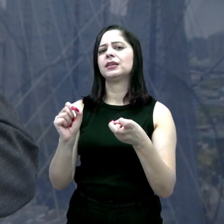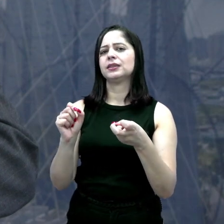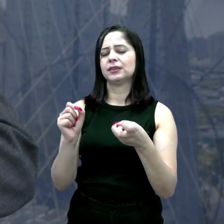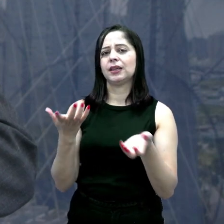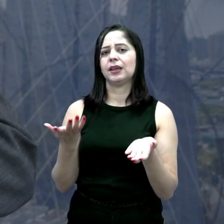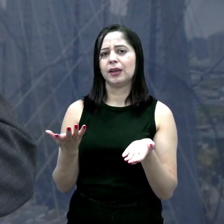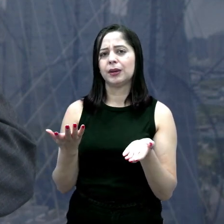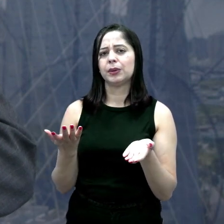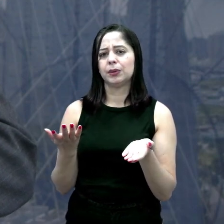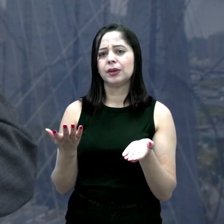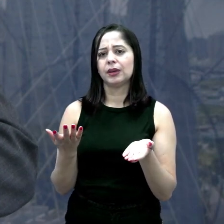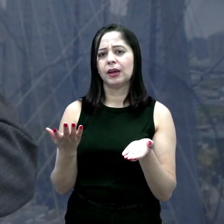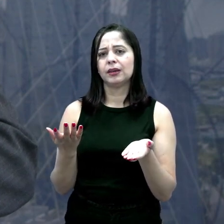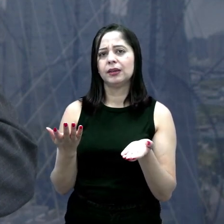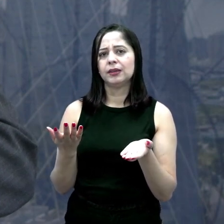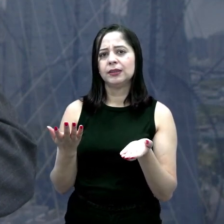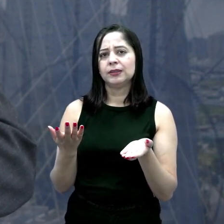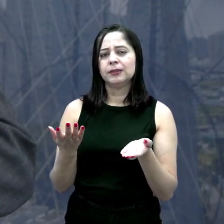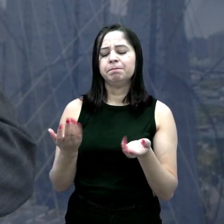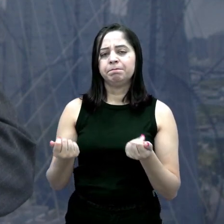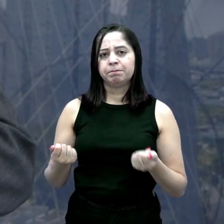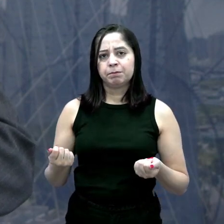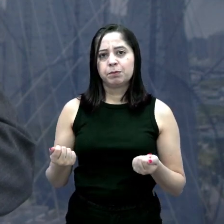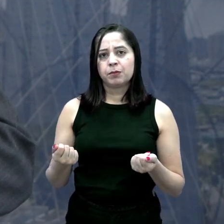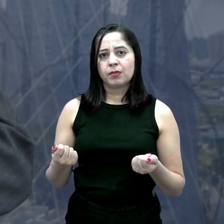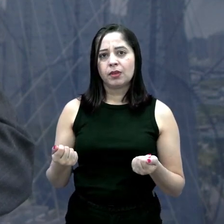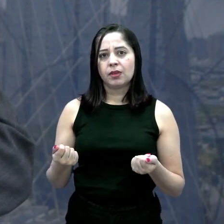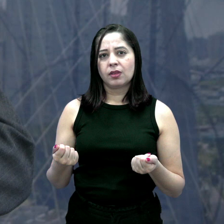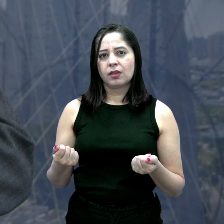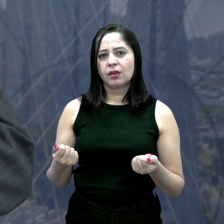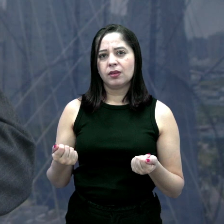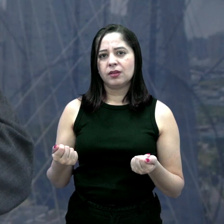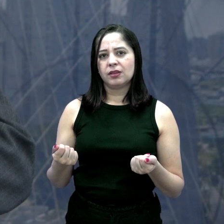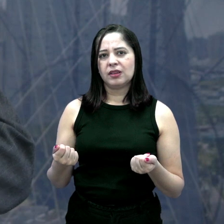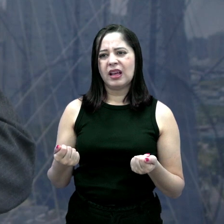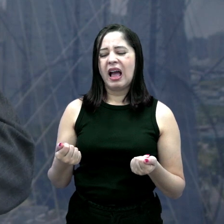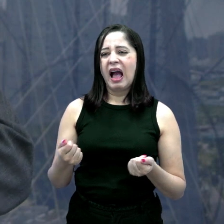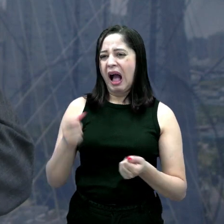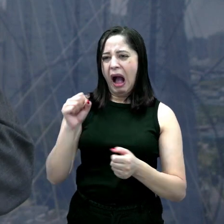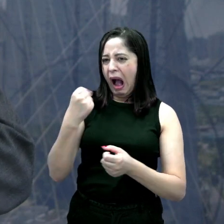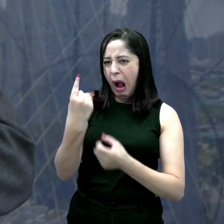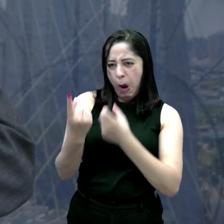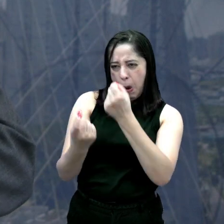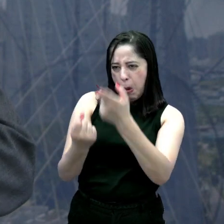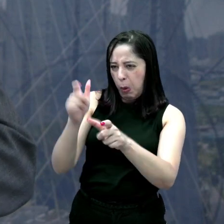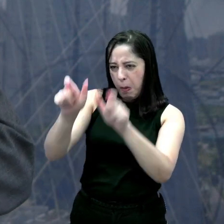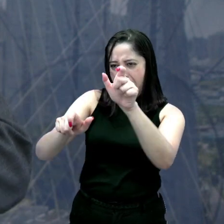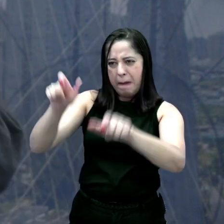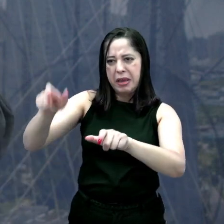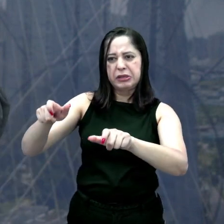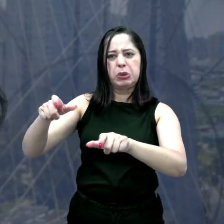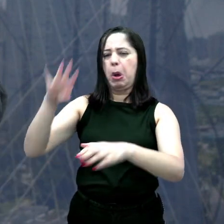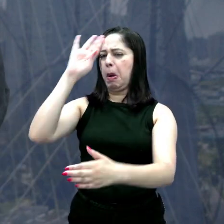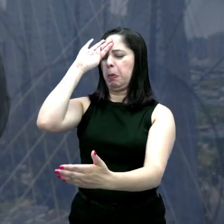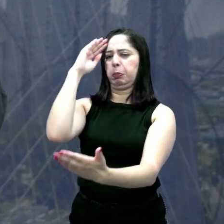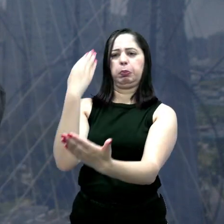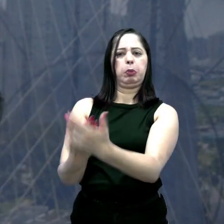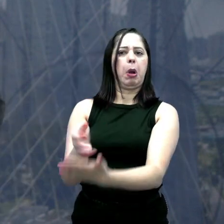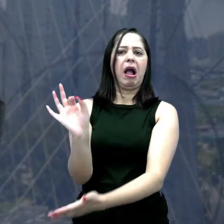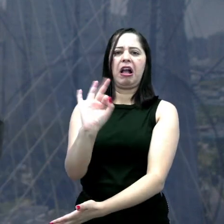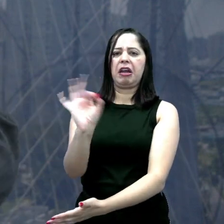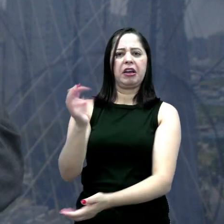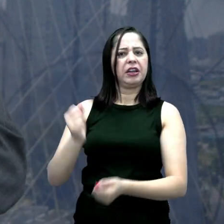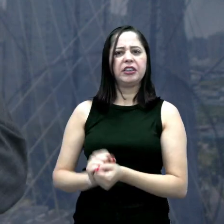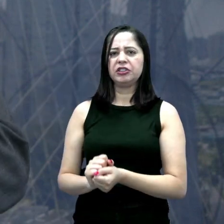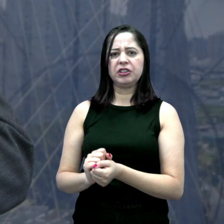papo um pouco mais filosófico, é que tem gente que desacredita. Tanto no poder do alta